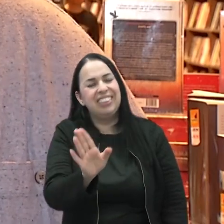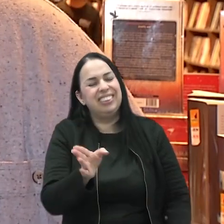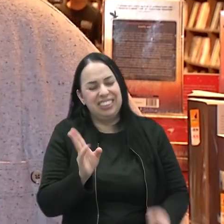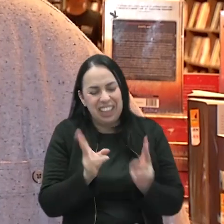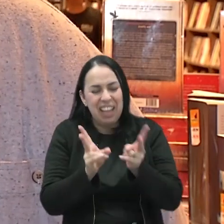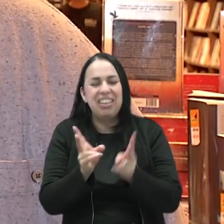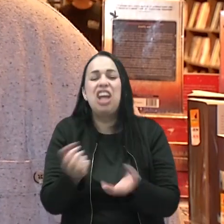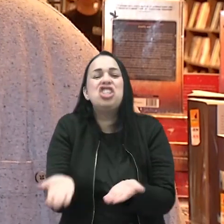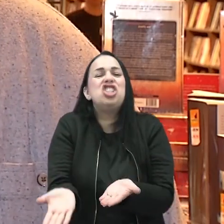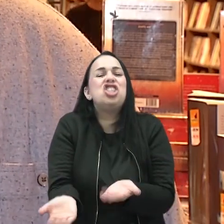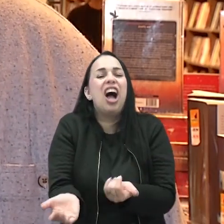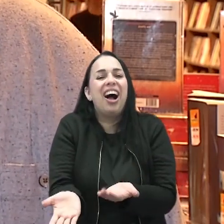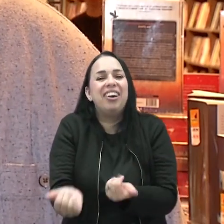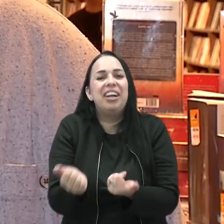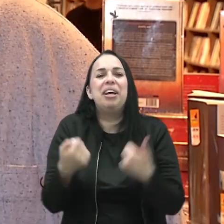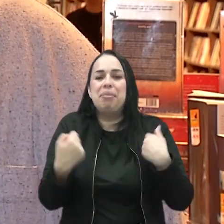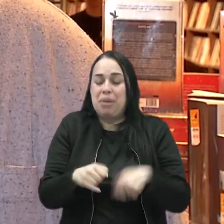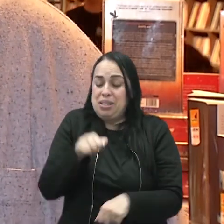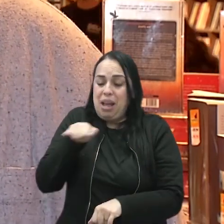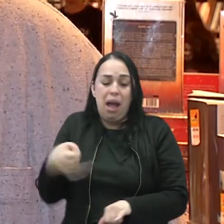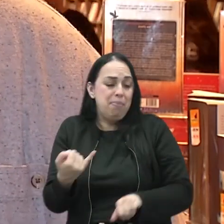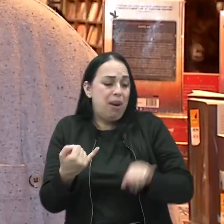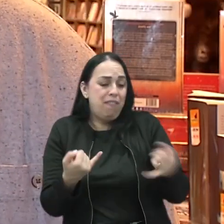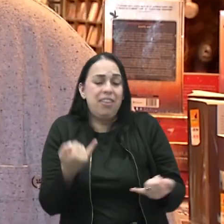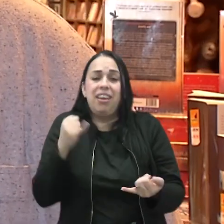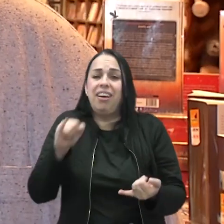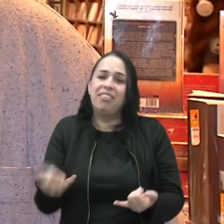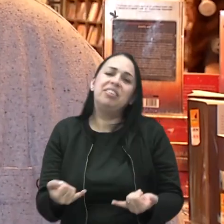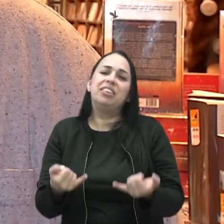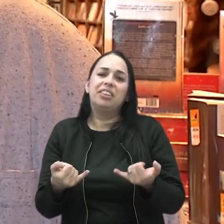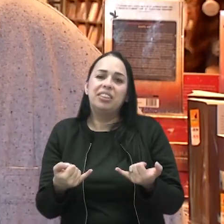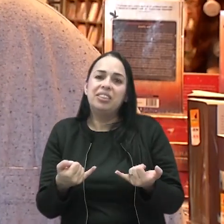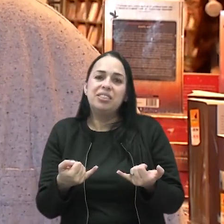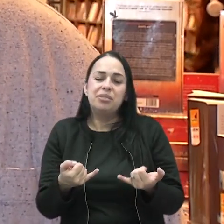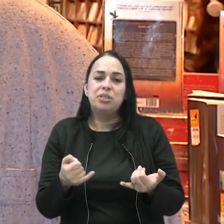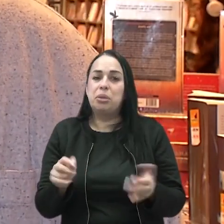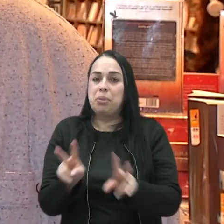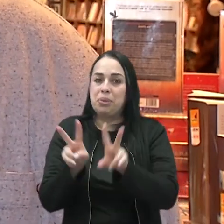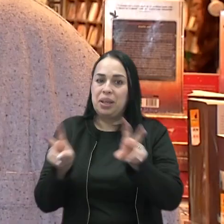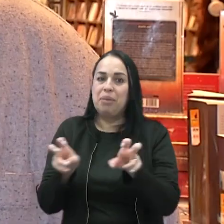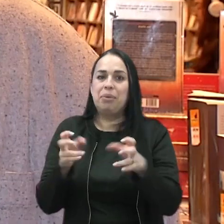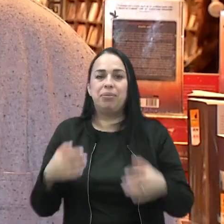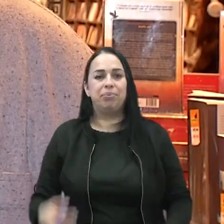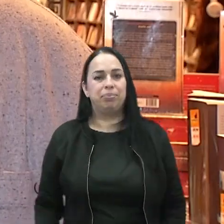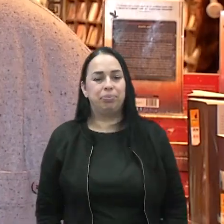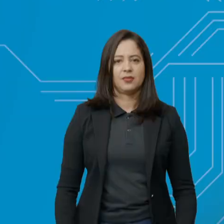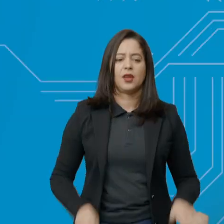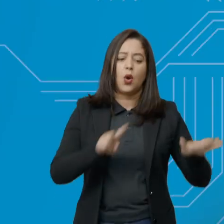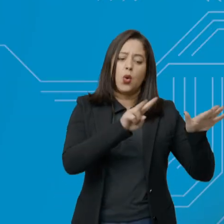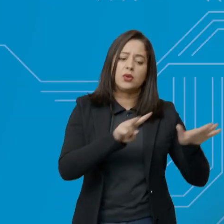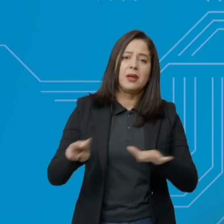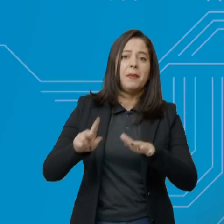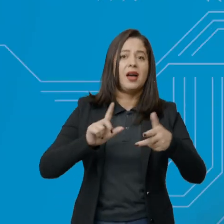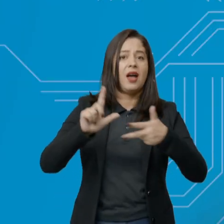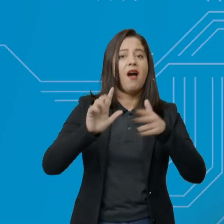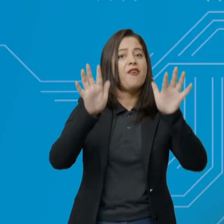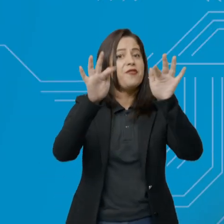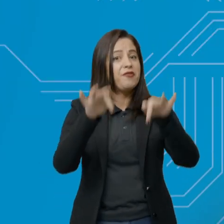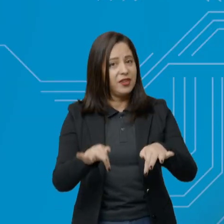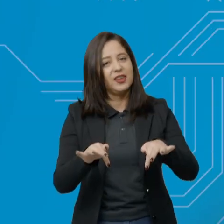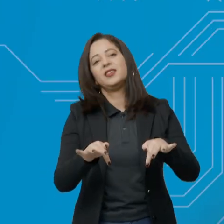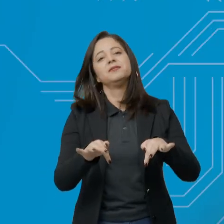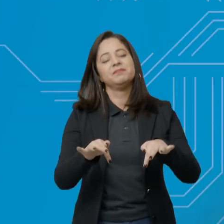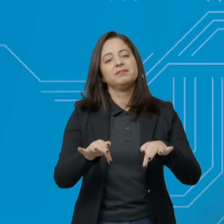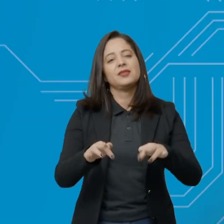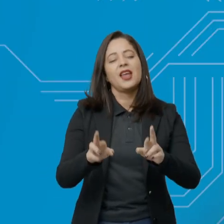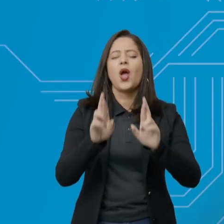gente nunca está velho demais para nada, né? Então a gente precisa curtir a paixão que a gente tem sobre determinado assunto. E o Semana Legislativa